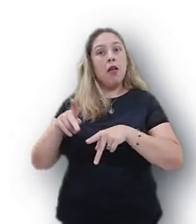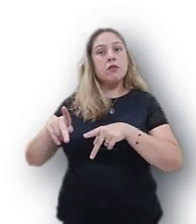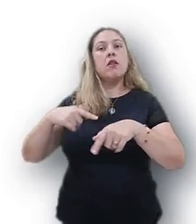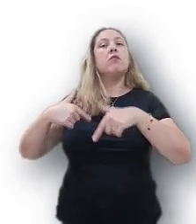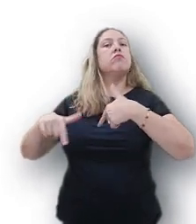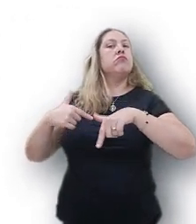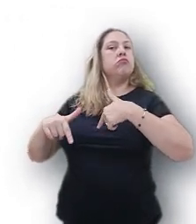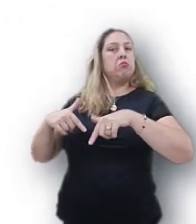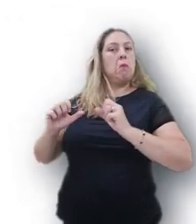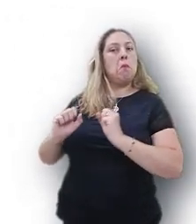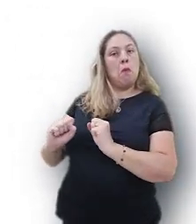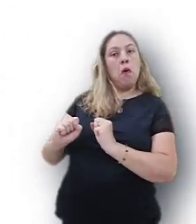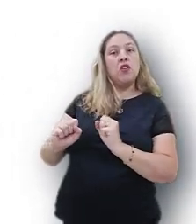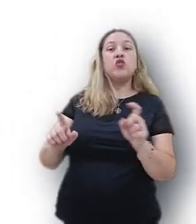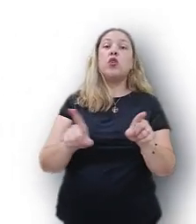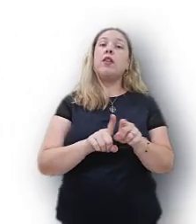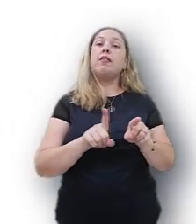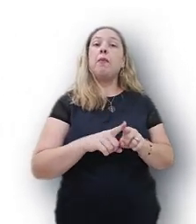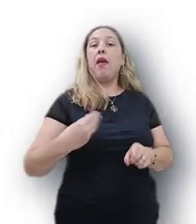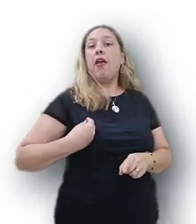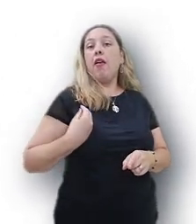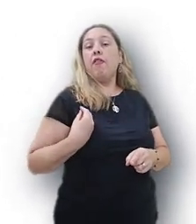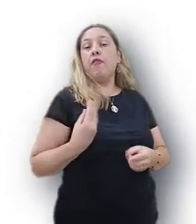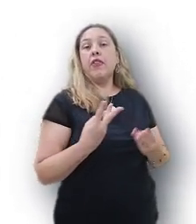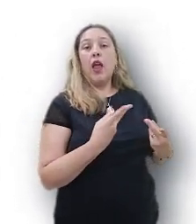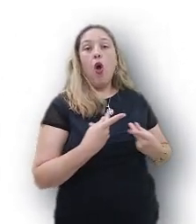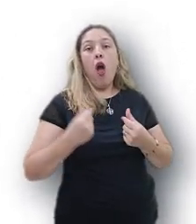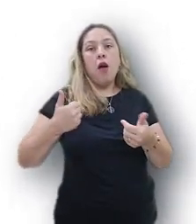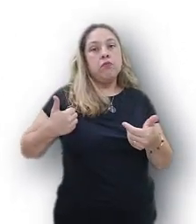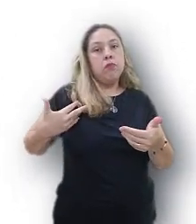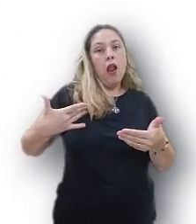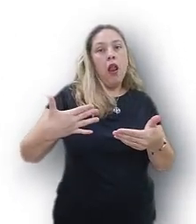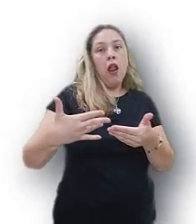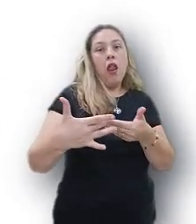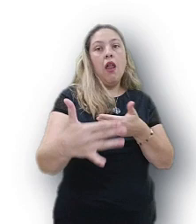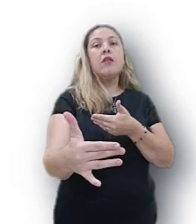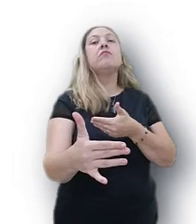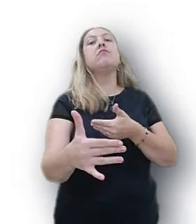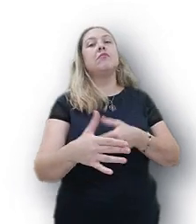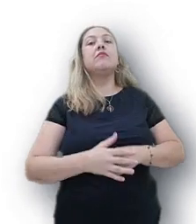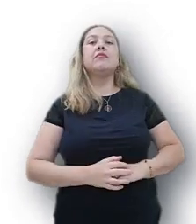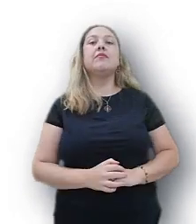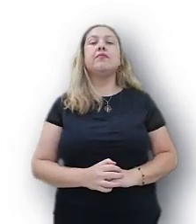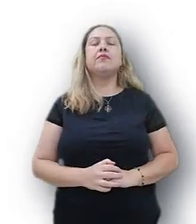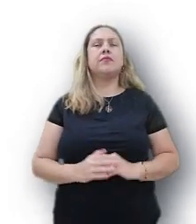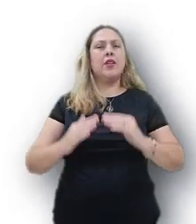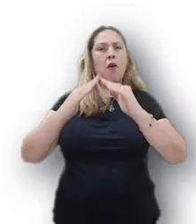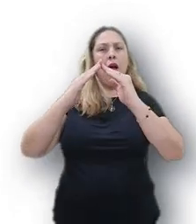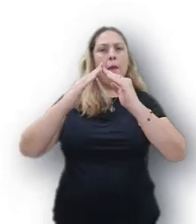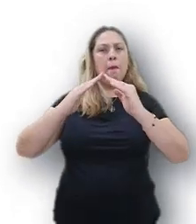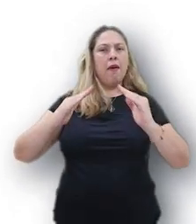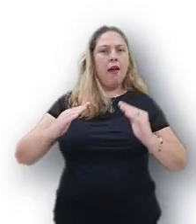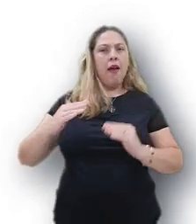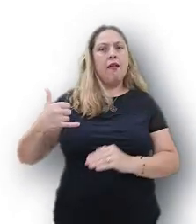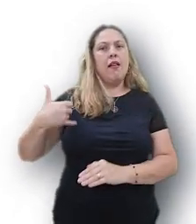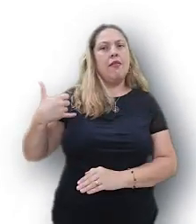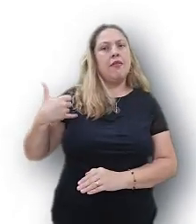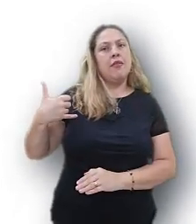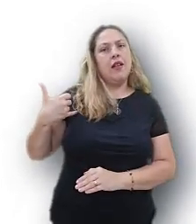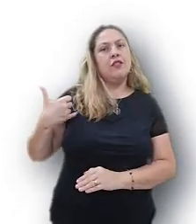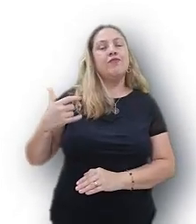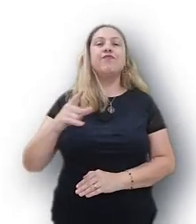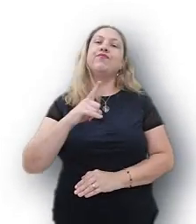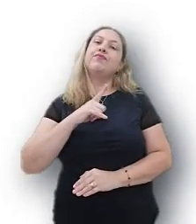de natalidade, PEA, que é a população economicamente ativa, e a expectativa de vida da